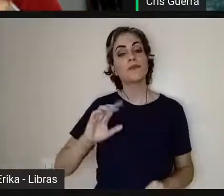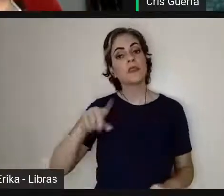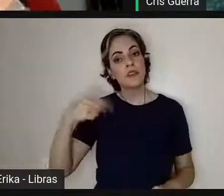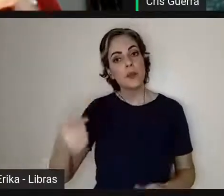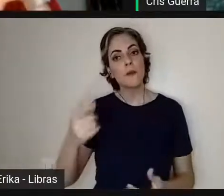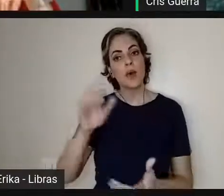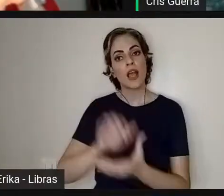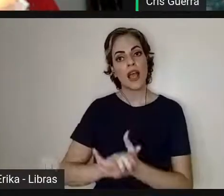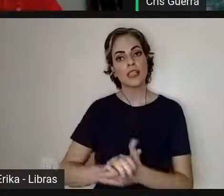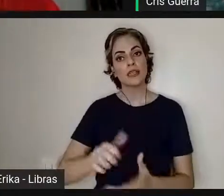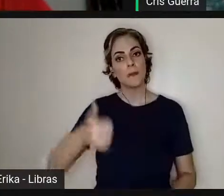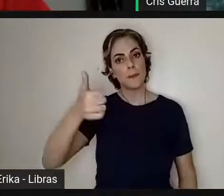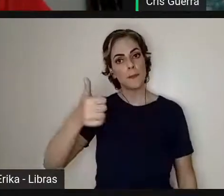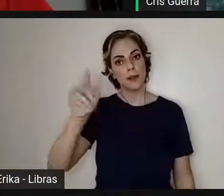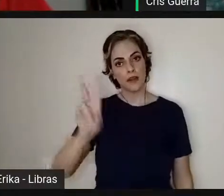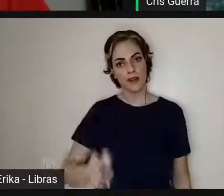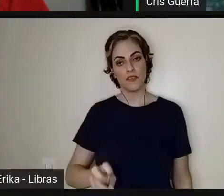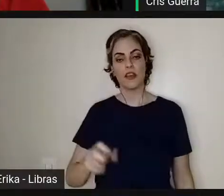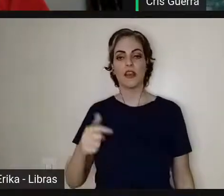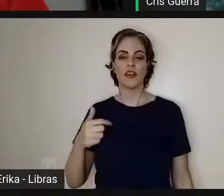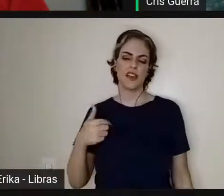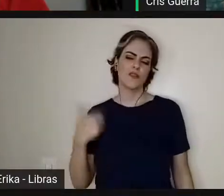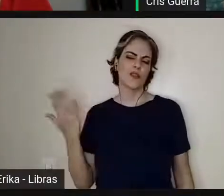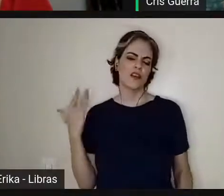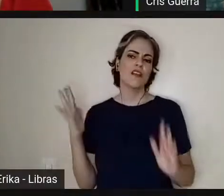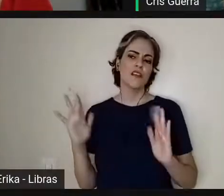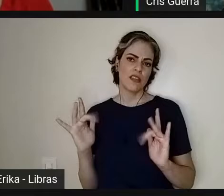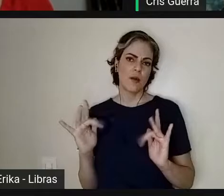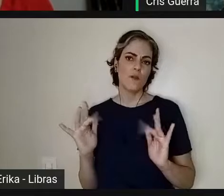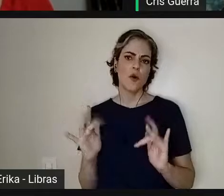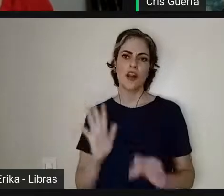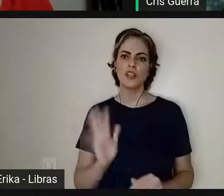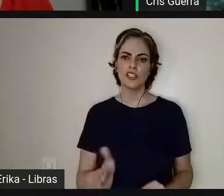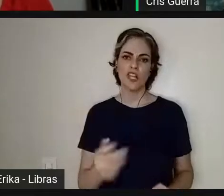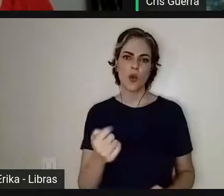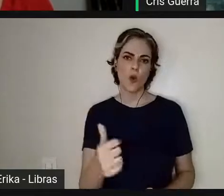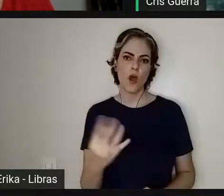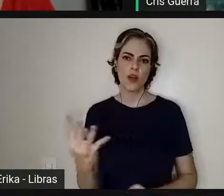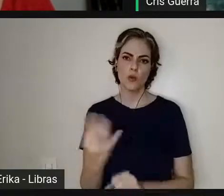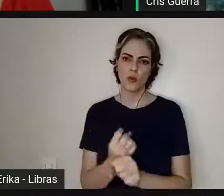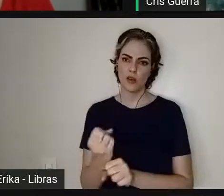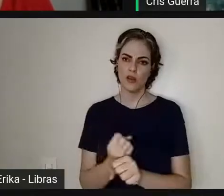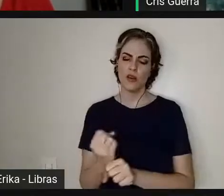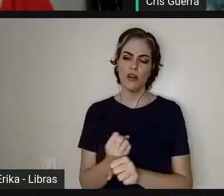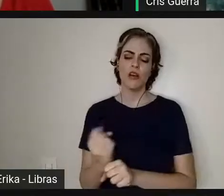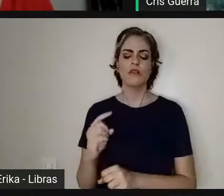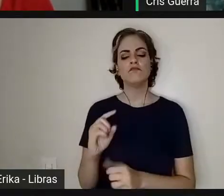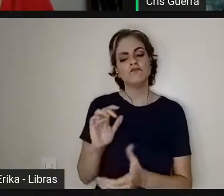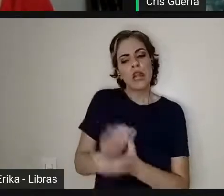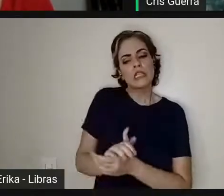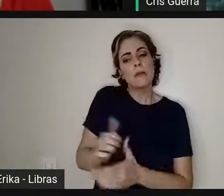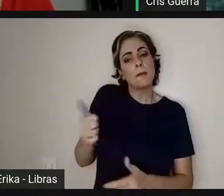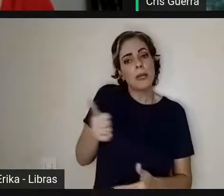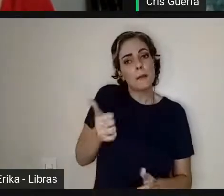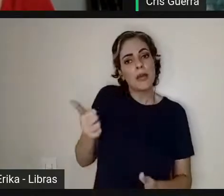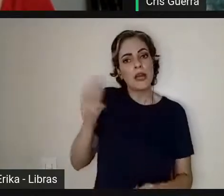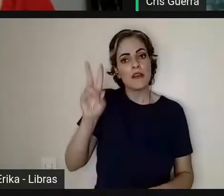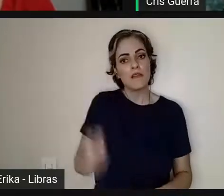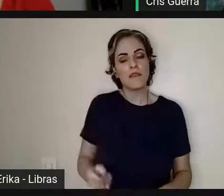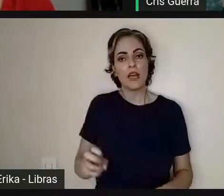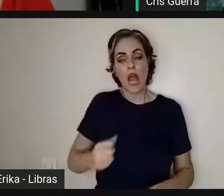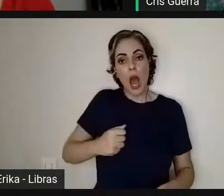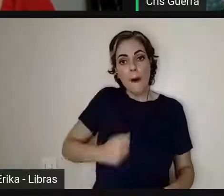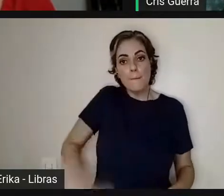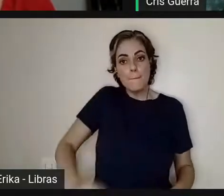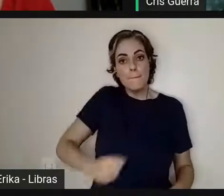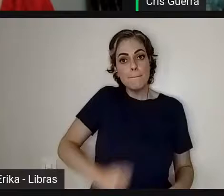vez com um namorado com quem eu já estava há quase 4 anos, e nesse primeiro casamento eu tive 2 abortos